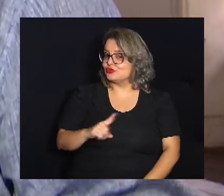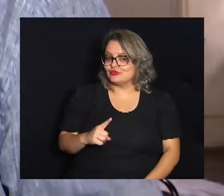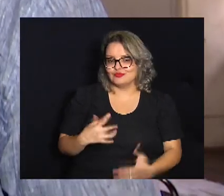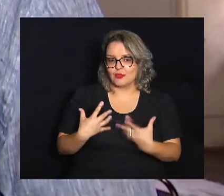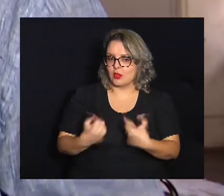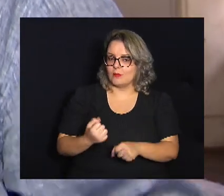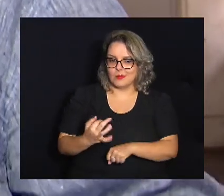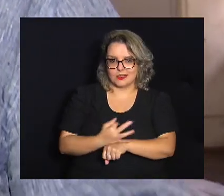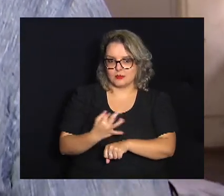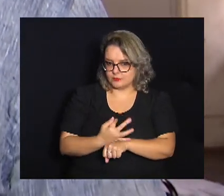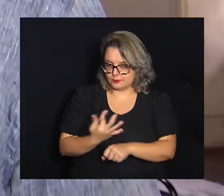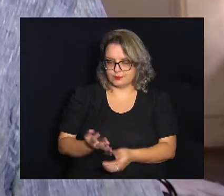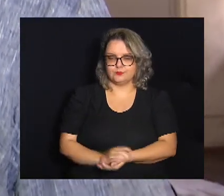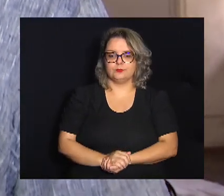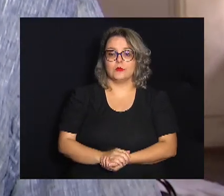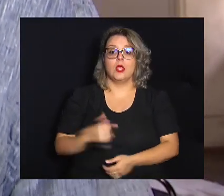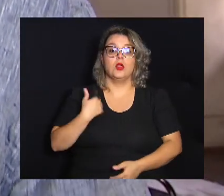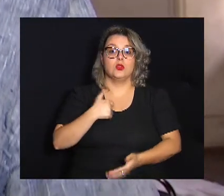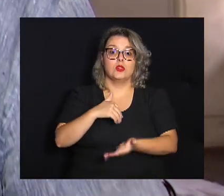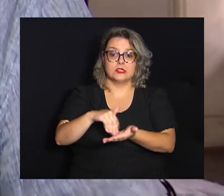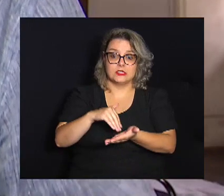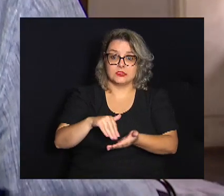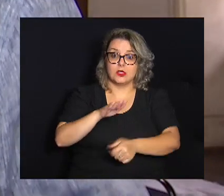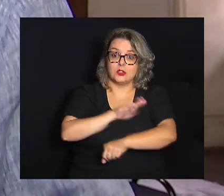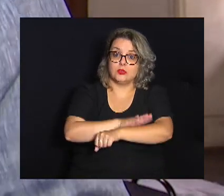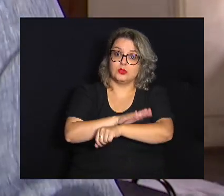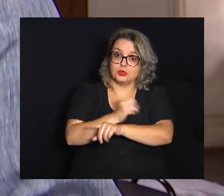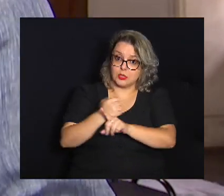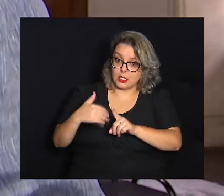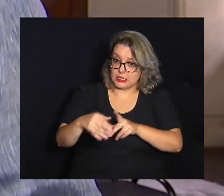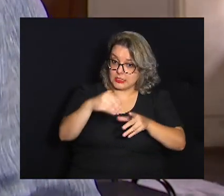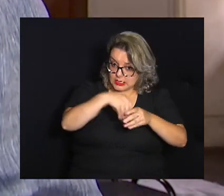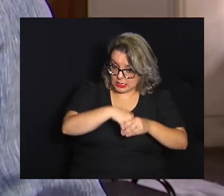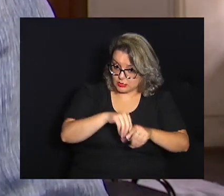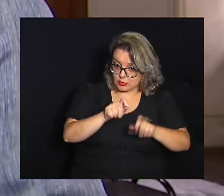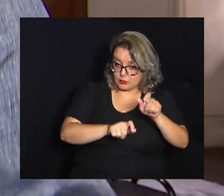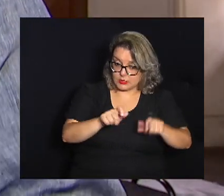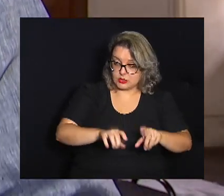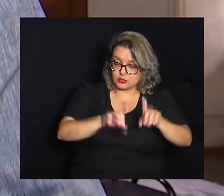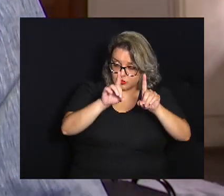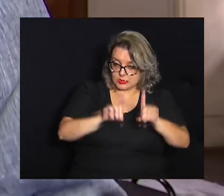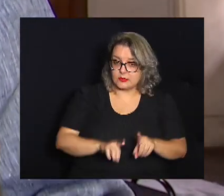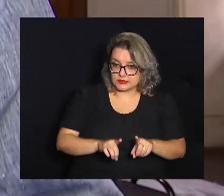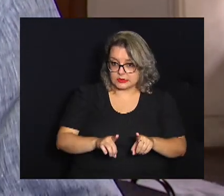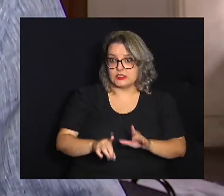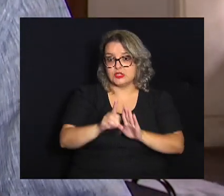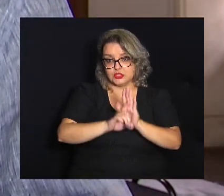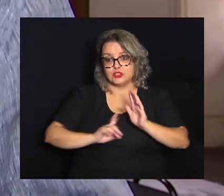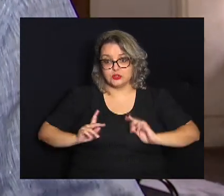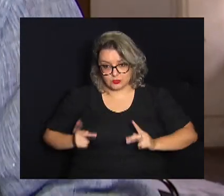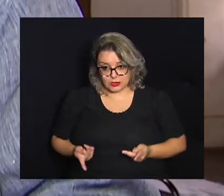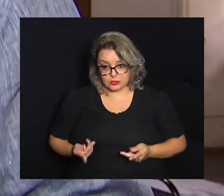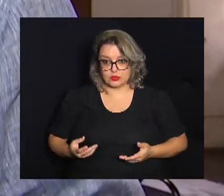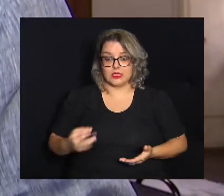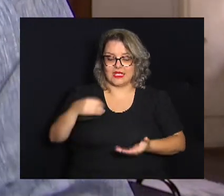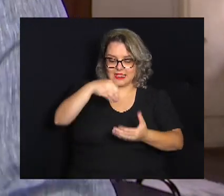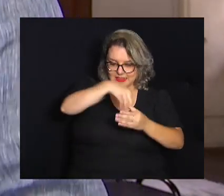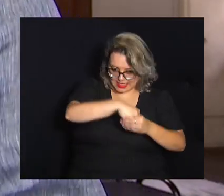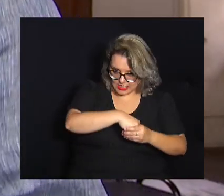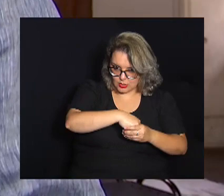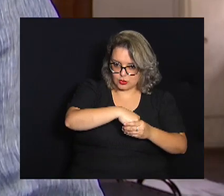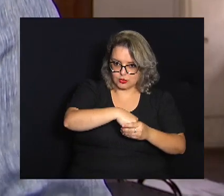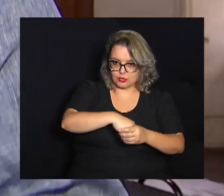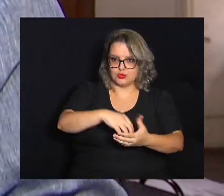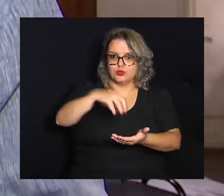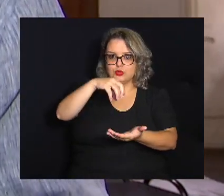estamos na Secretaria de Assistência Social, Pessoa com Deficiência e Direitos Humanos. E no Departamento de